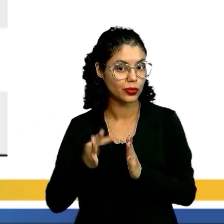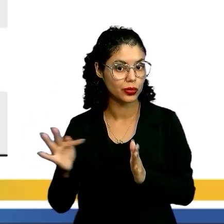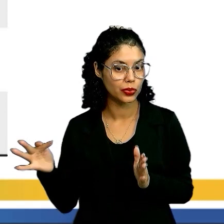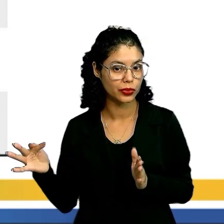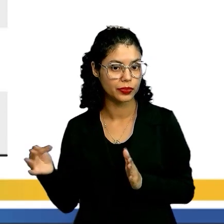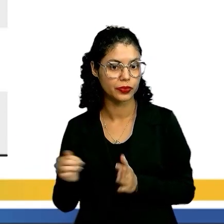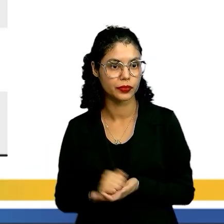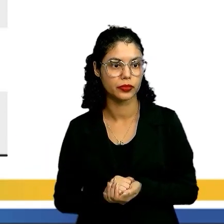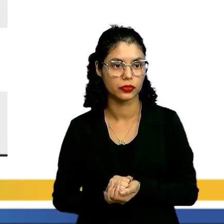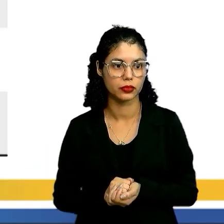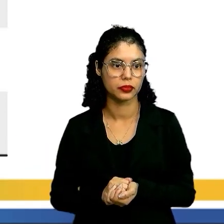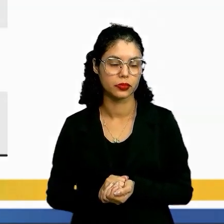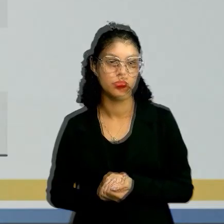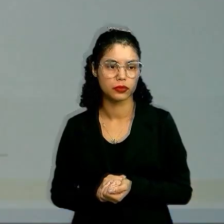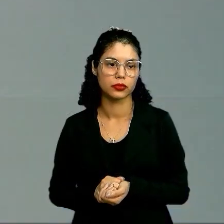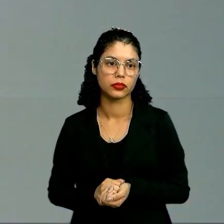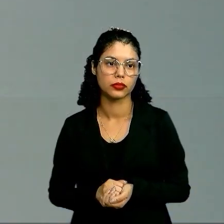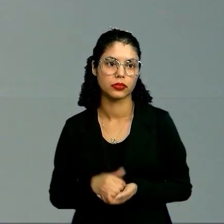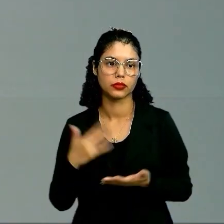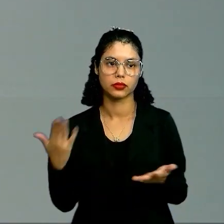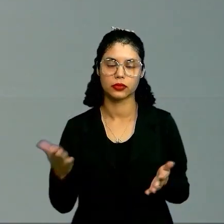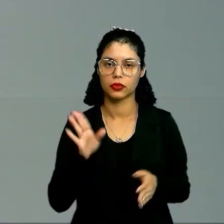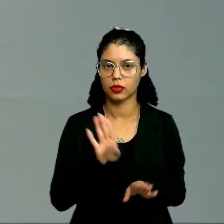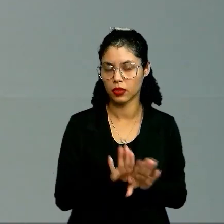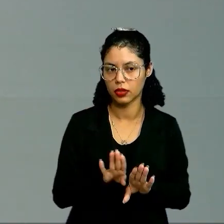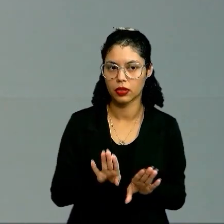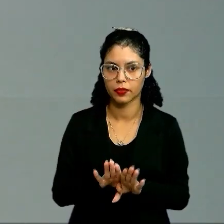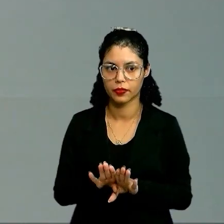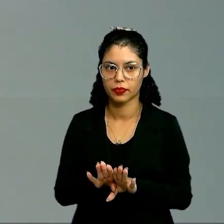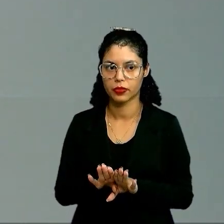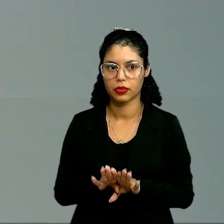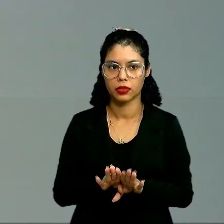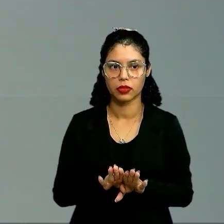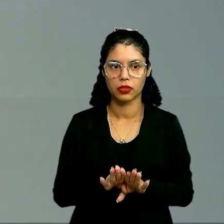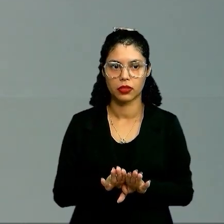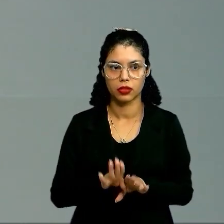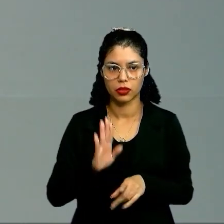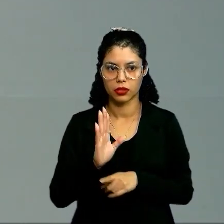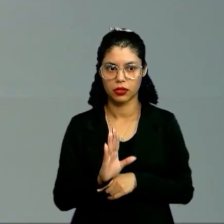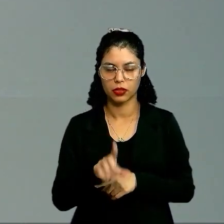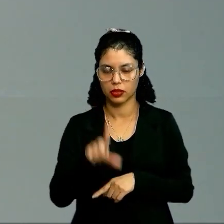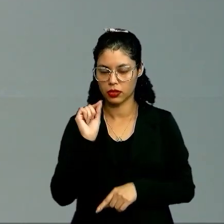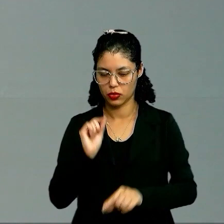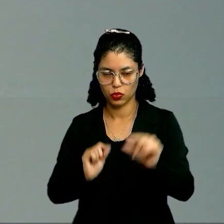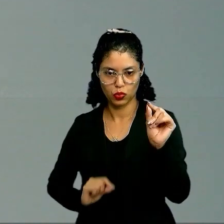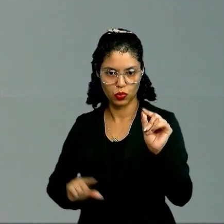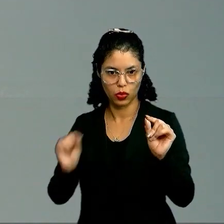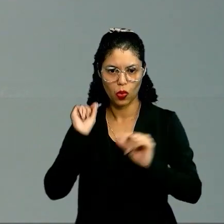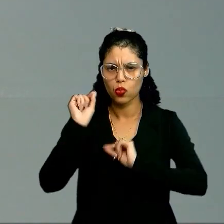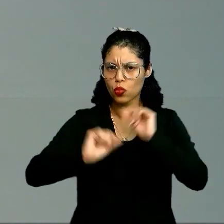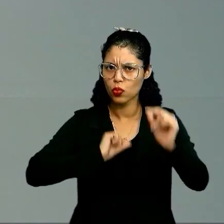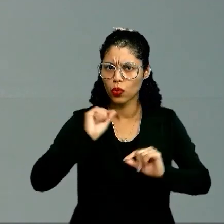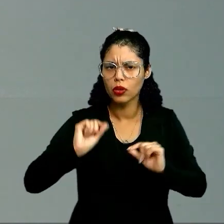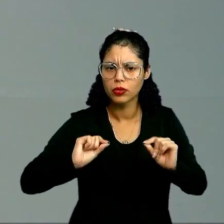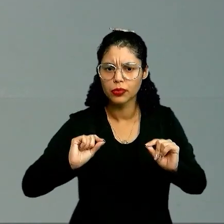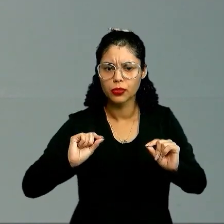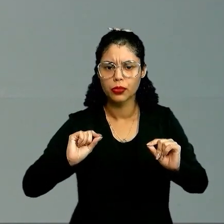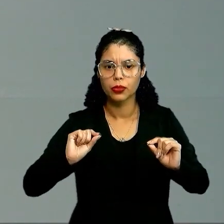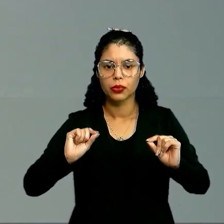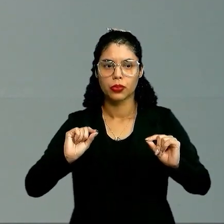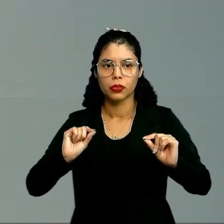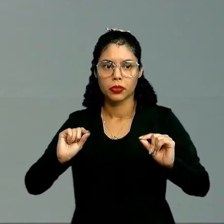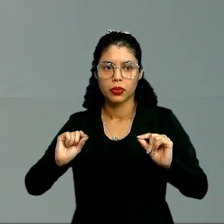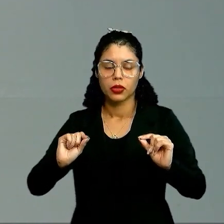funções, tá? No caso aí, também, ele vai atuar na senescência da planta. O que seria a senescência?